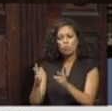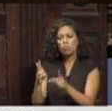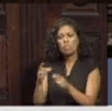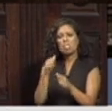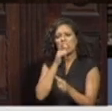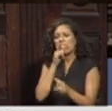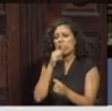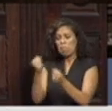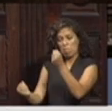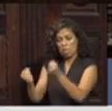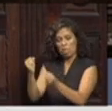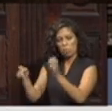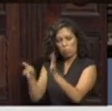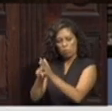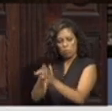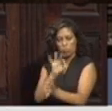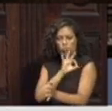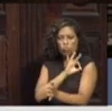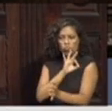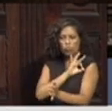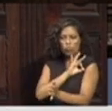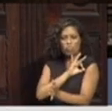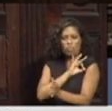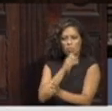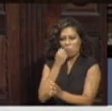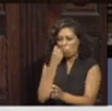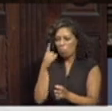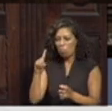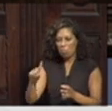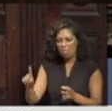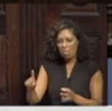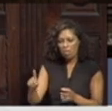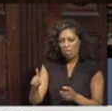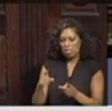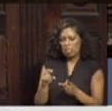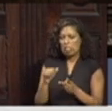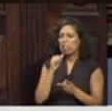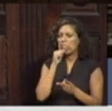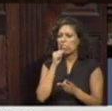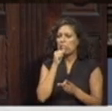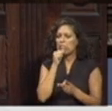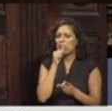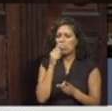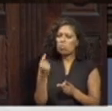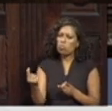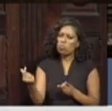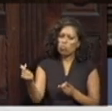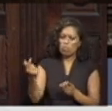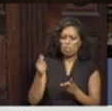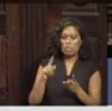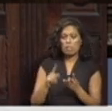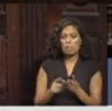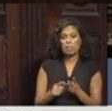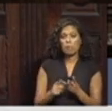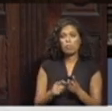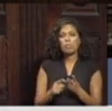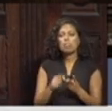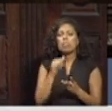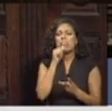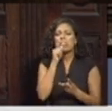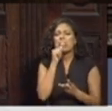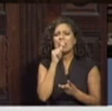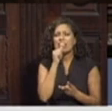do tema da segurança pública. Se não houver dotação orçamentária para a recuperação da Polícia Civil e da Polícia